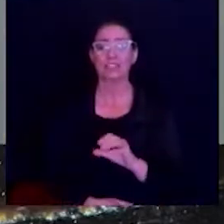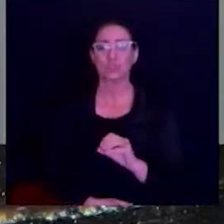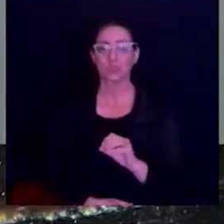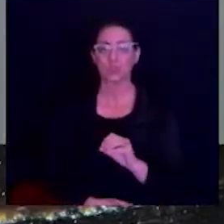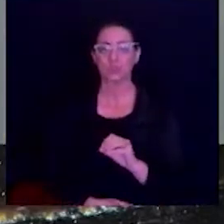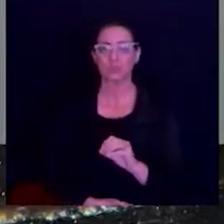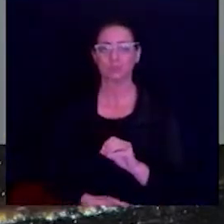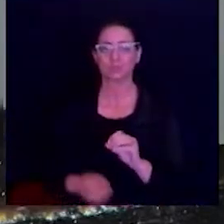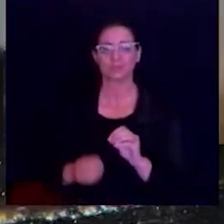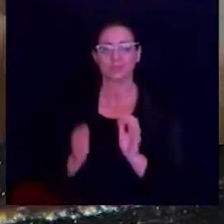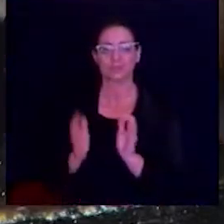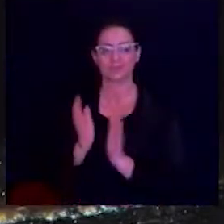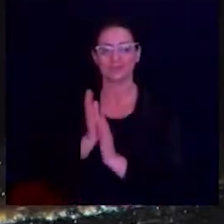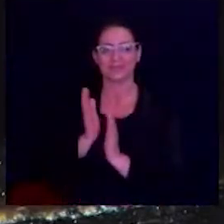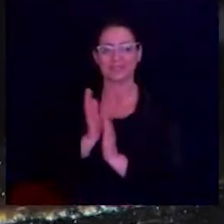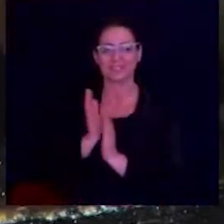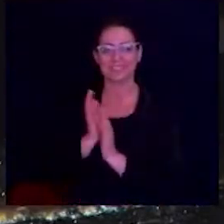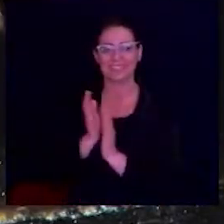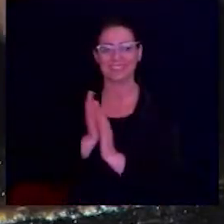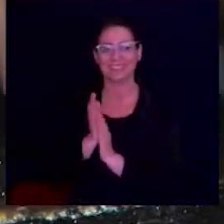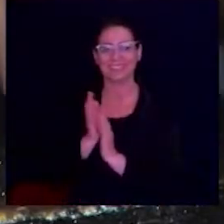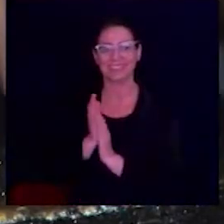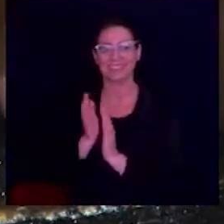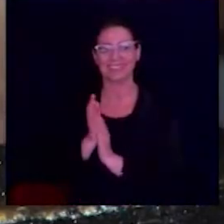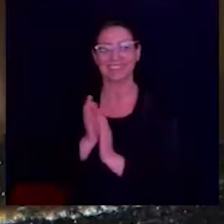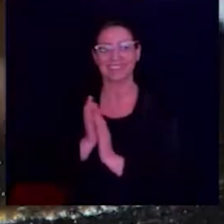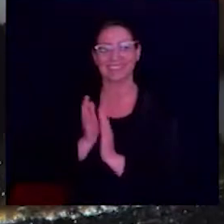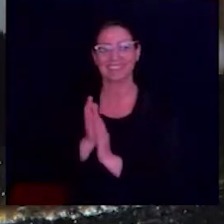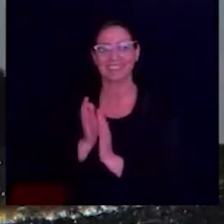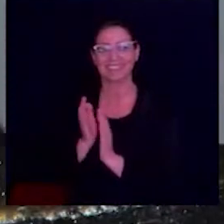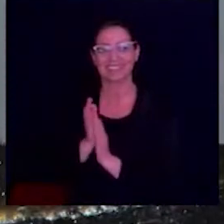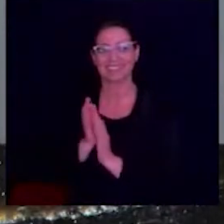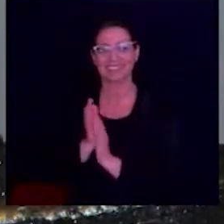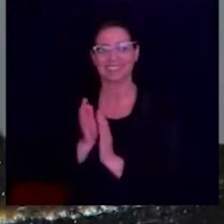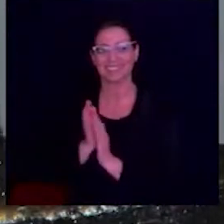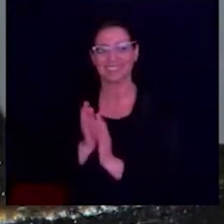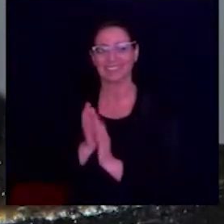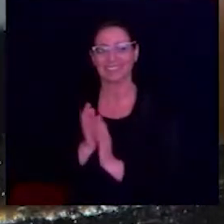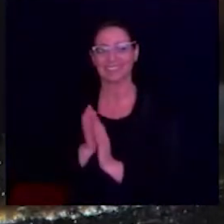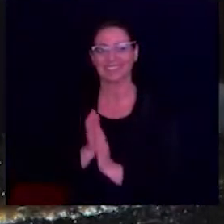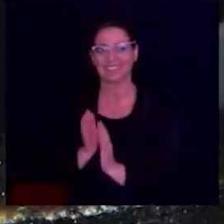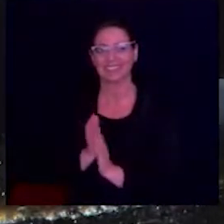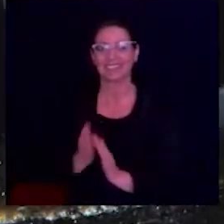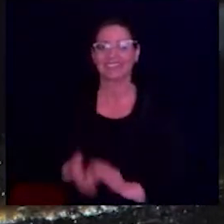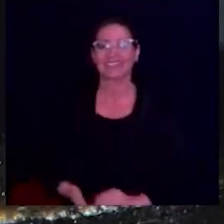love pours down on me, surround me like a waterfall.